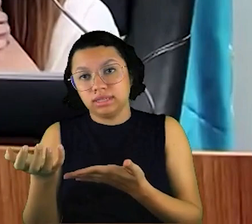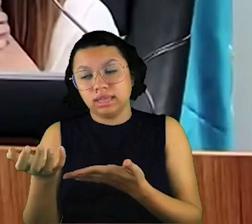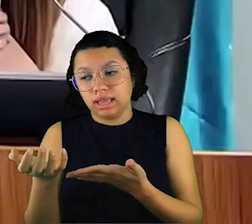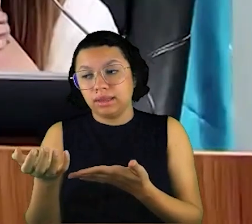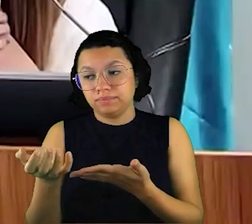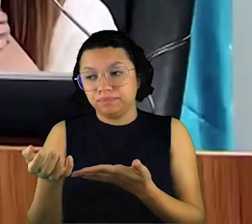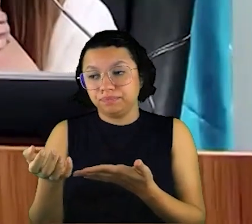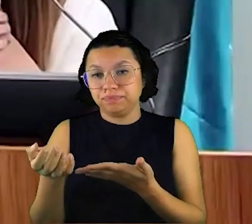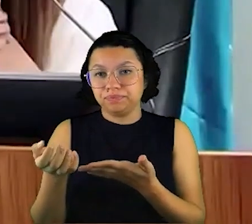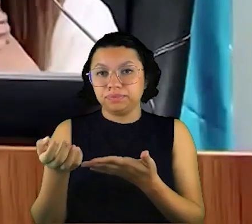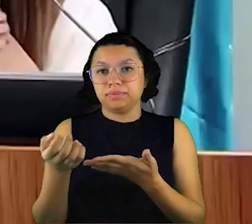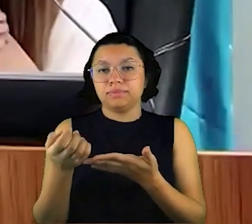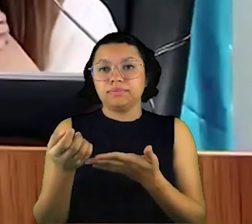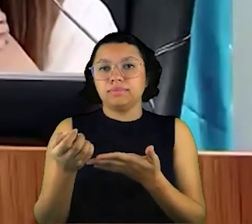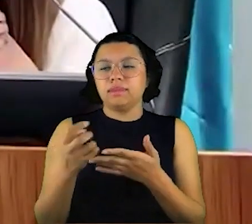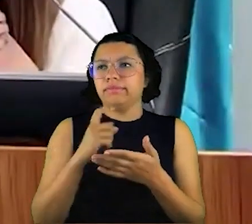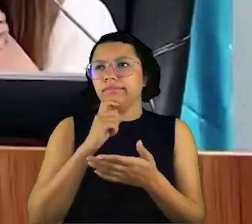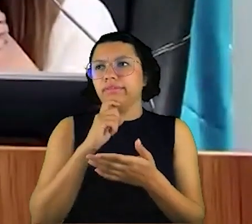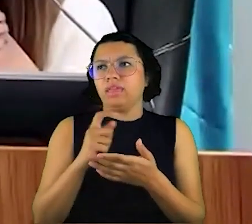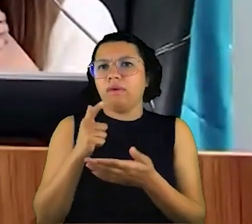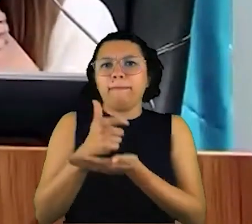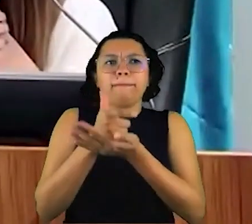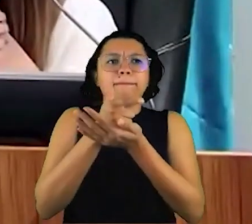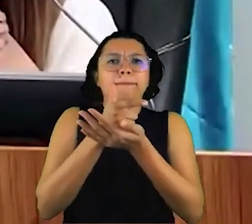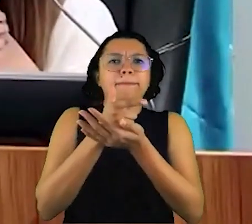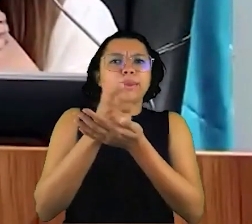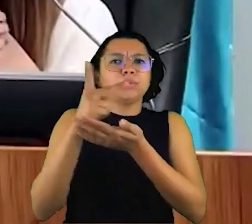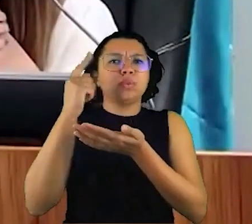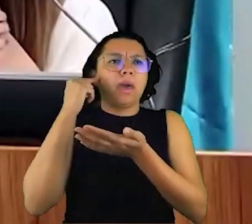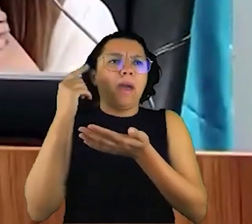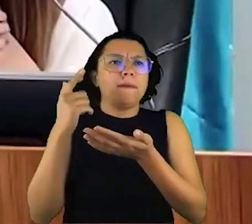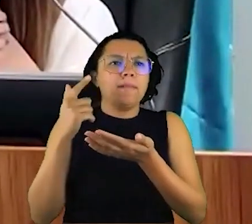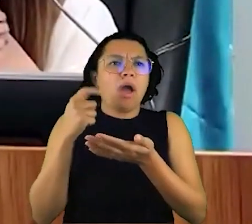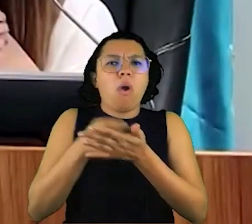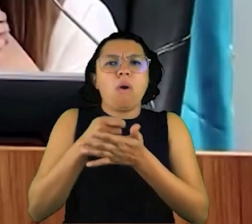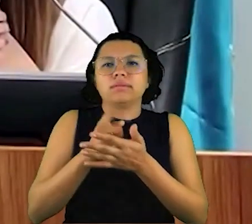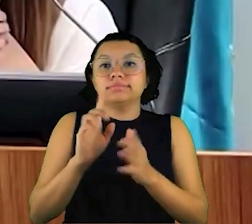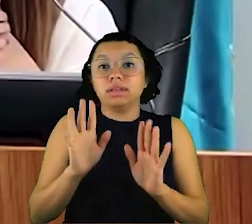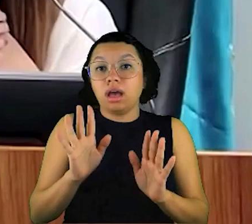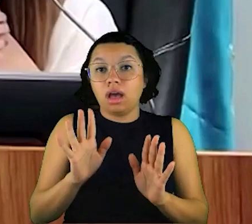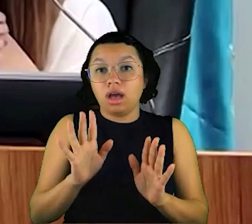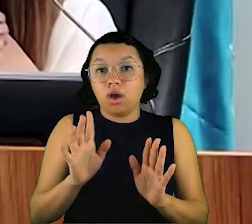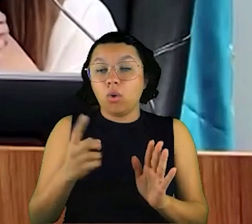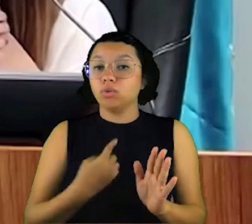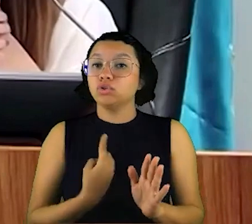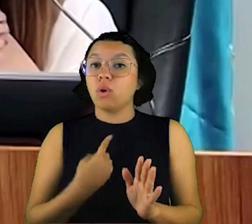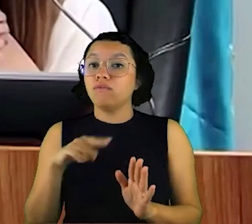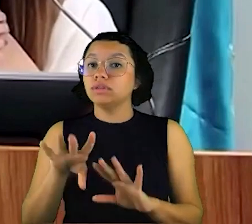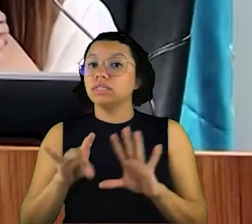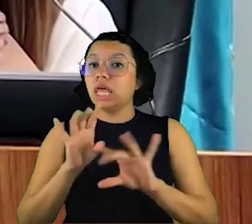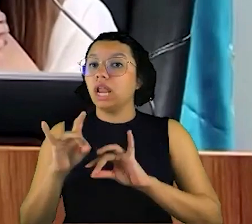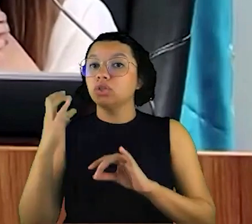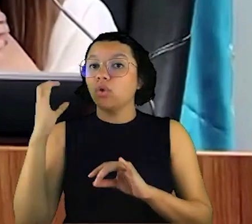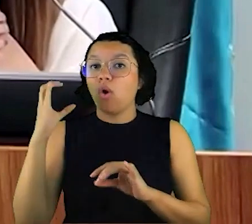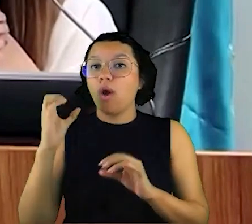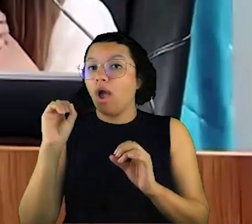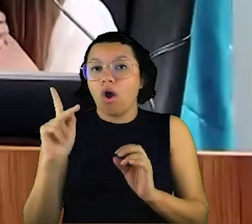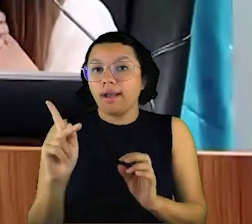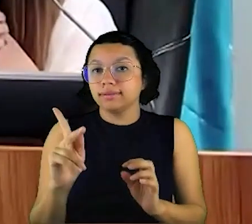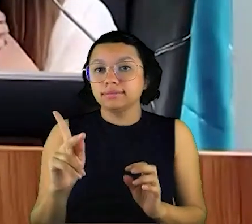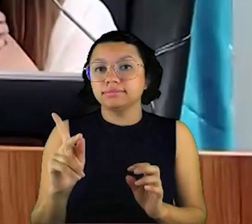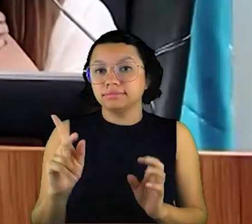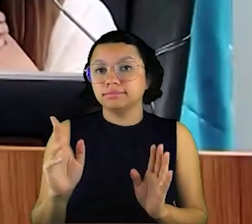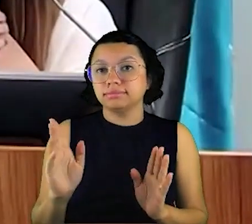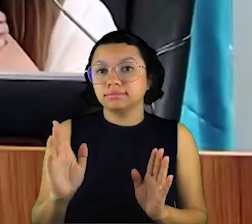põe uma arma na cabeça e faz tudo. Não. Transação individual, você seleciona os créditos e